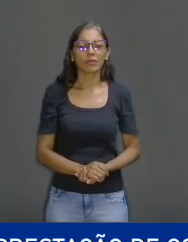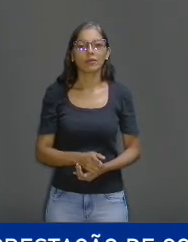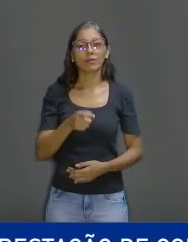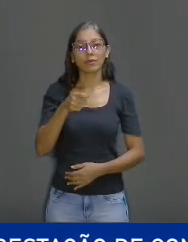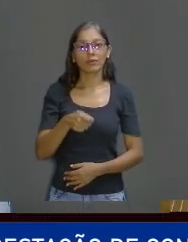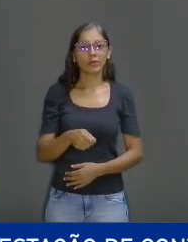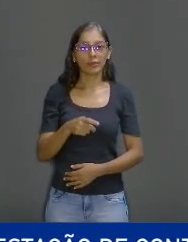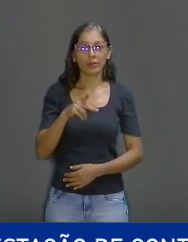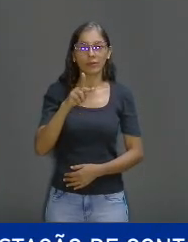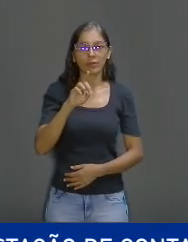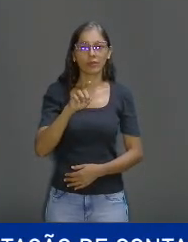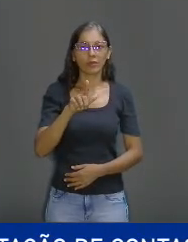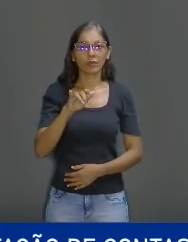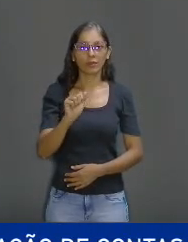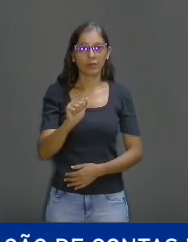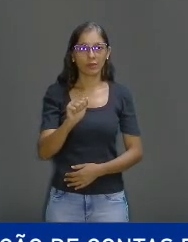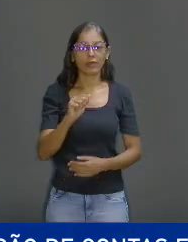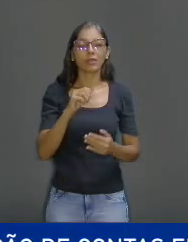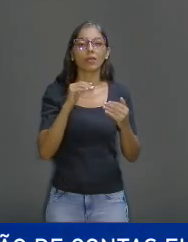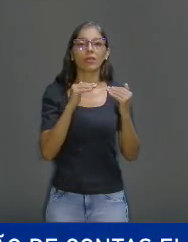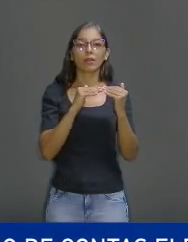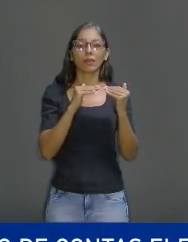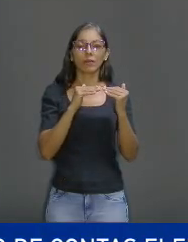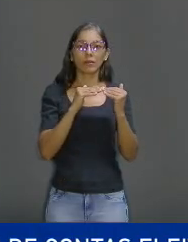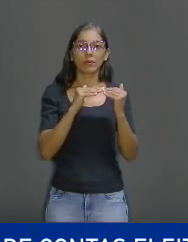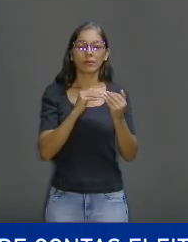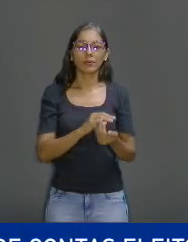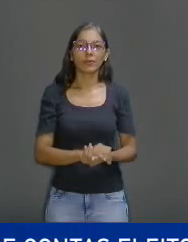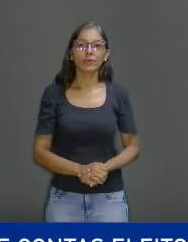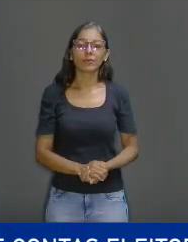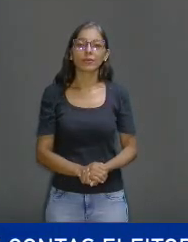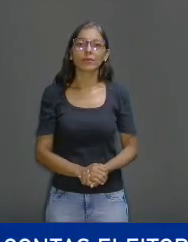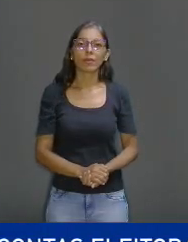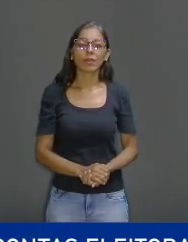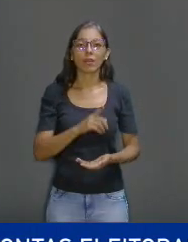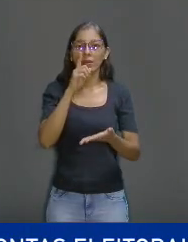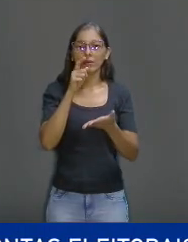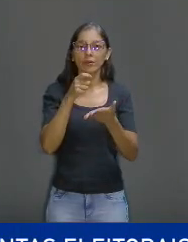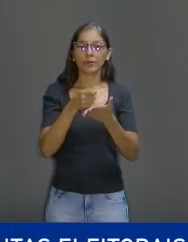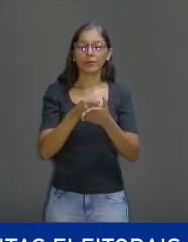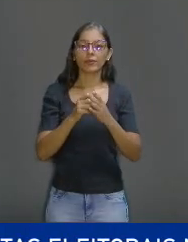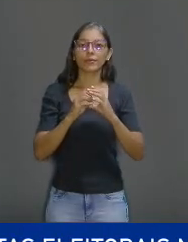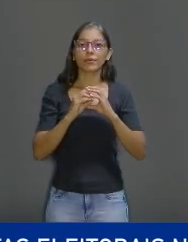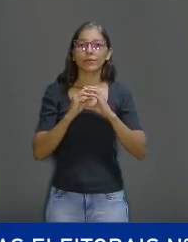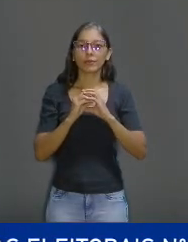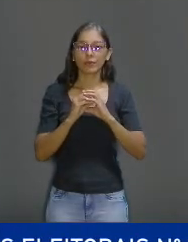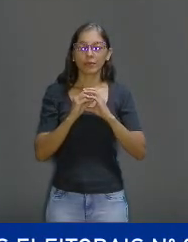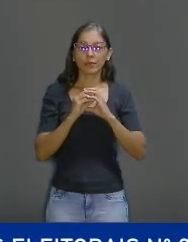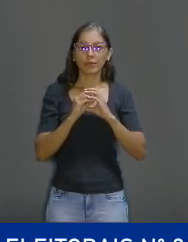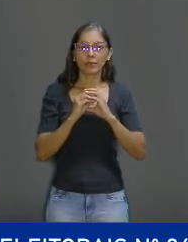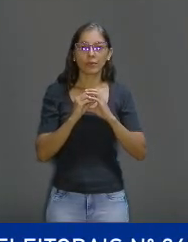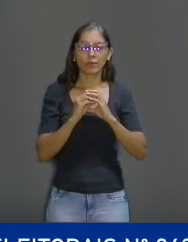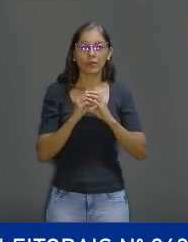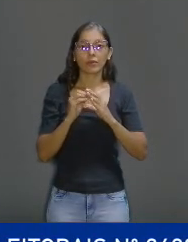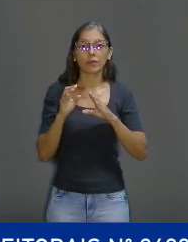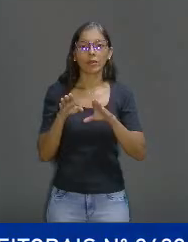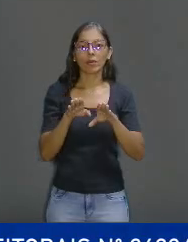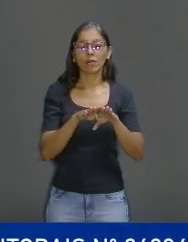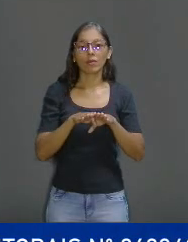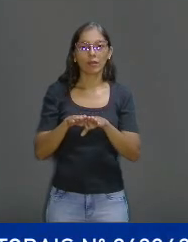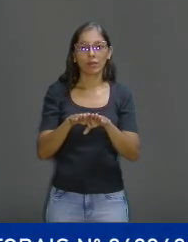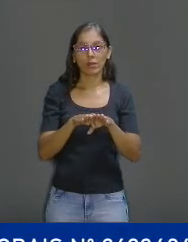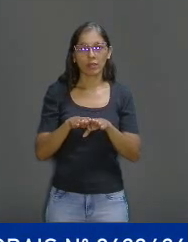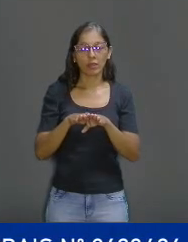Juíza Keila Utzili. Acompanhe a relatora. Decisão. O Tribunal Regional Eleitoral do Amapá,